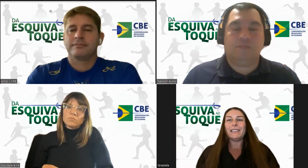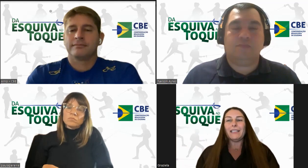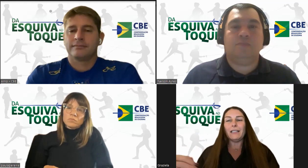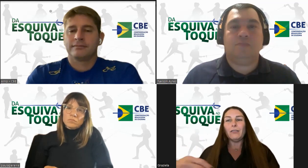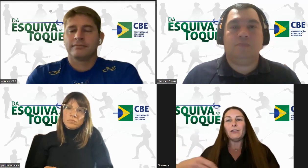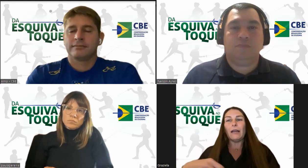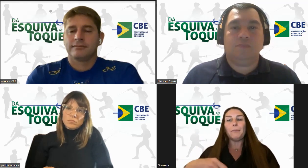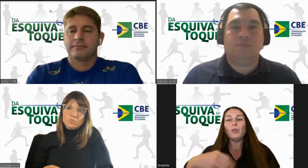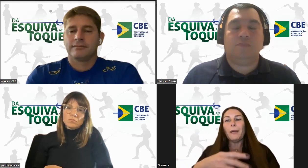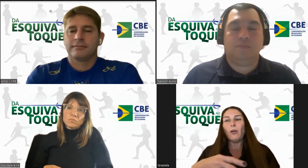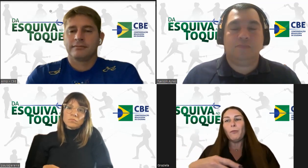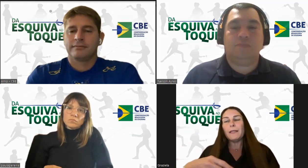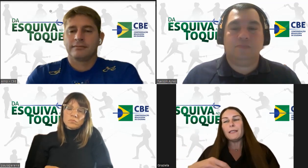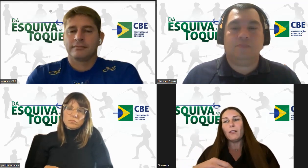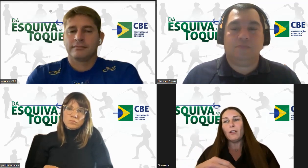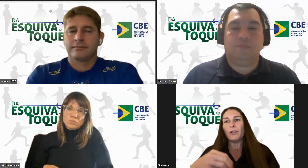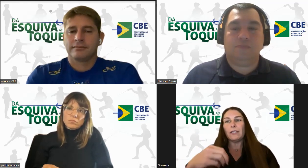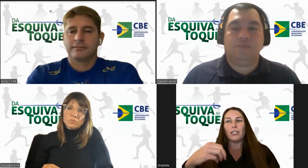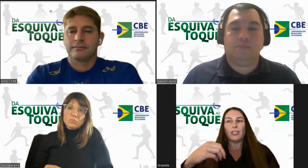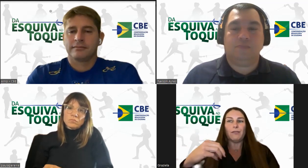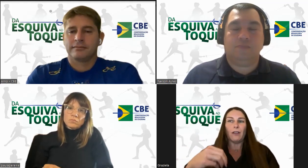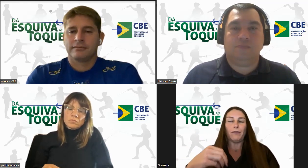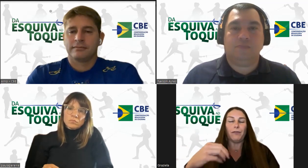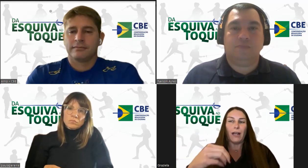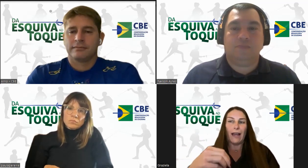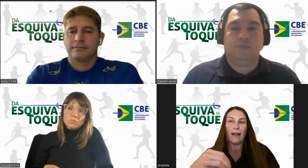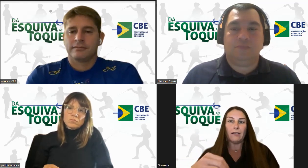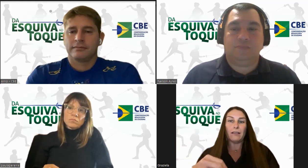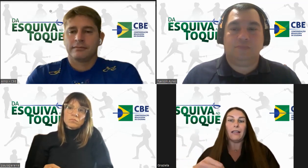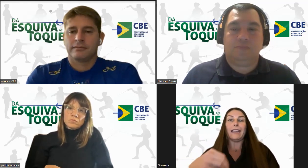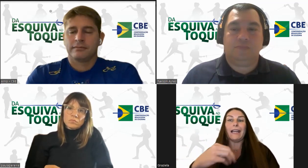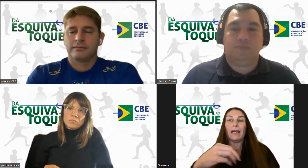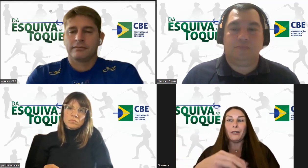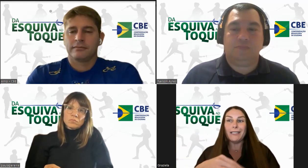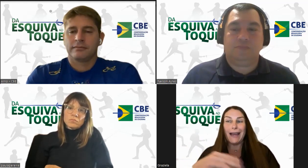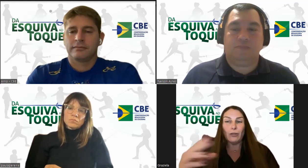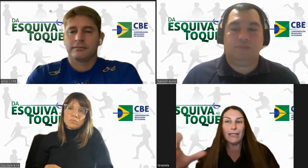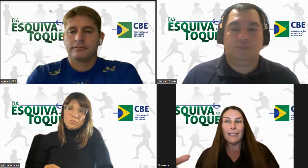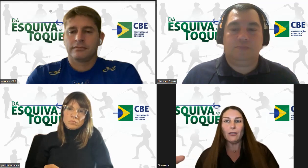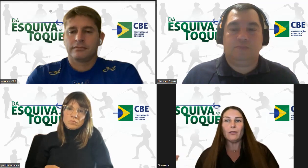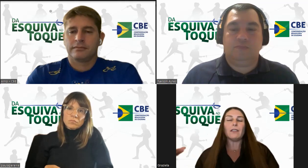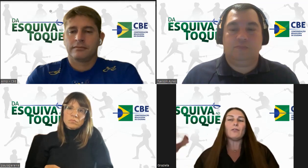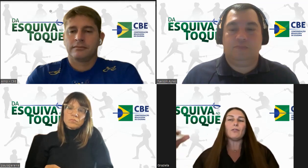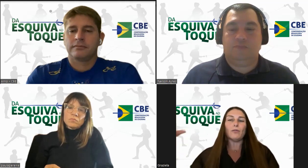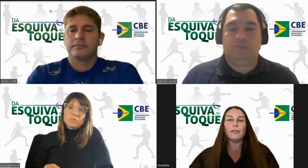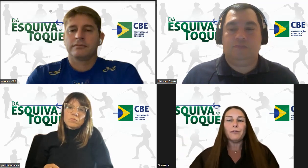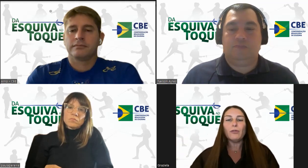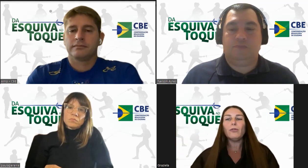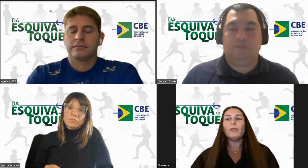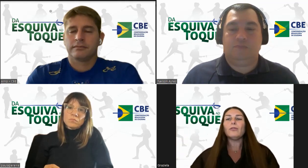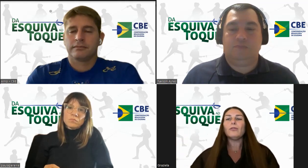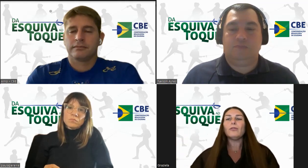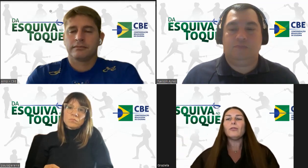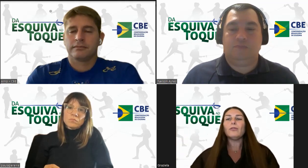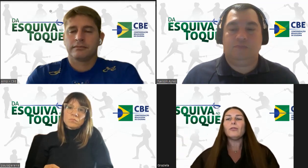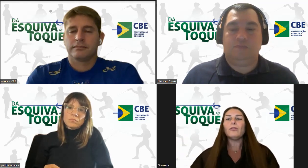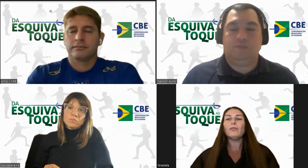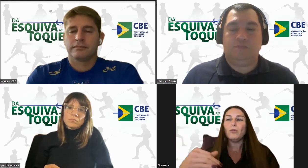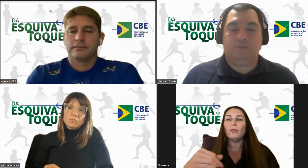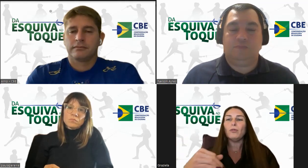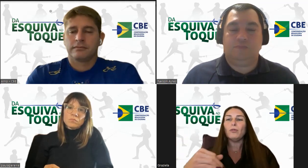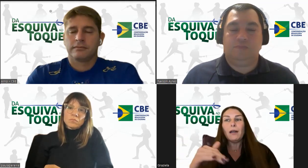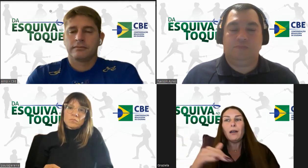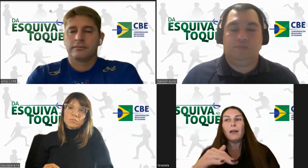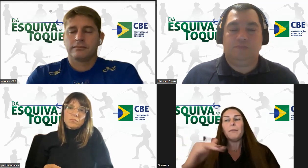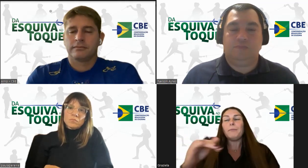então no pré competição importante a gente focar em carboidrato líquidos então suco de fruta